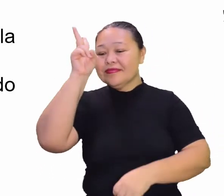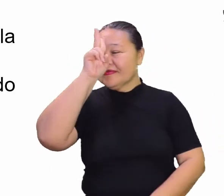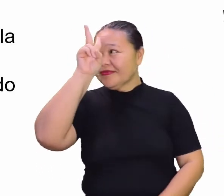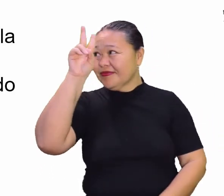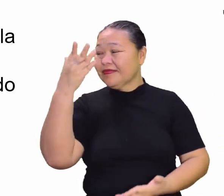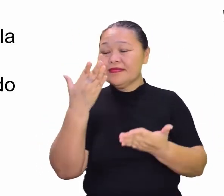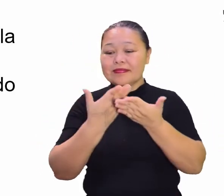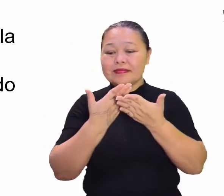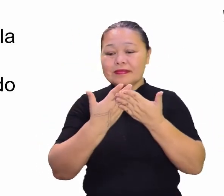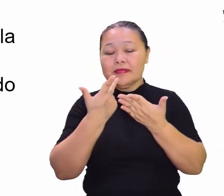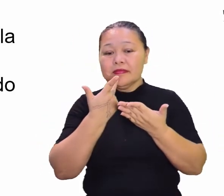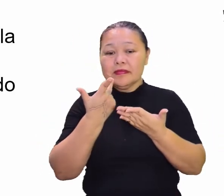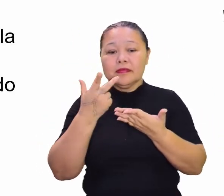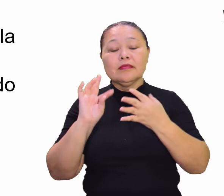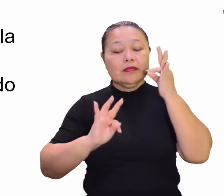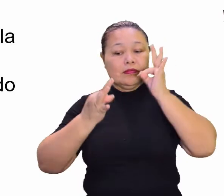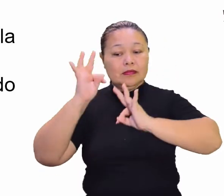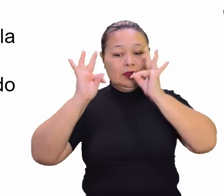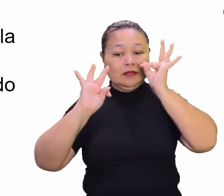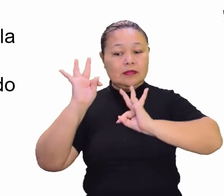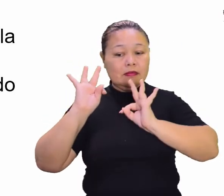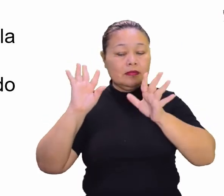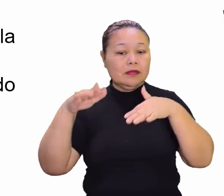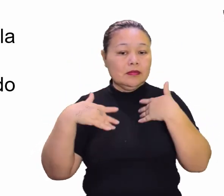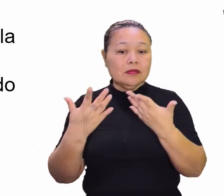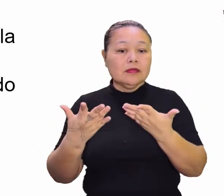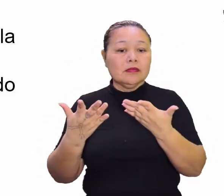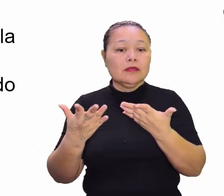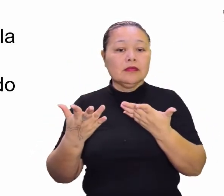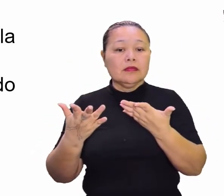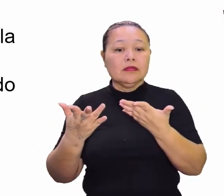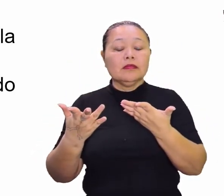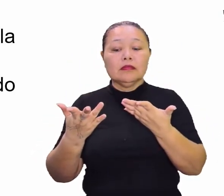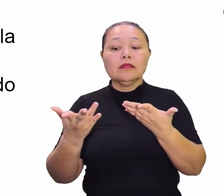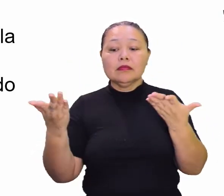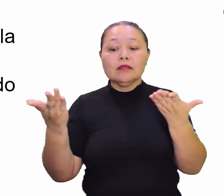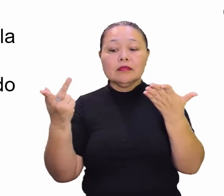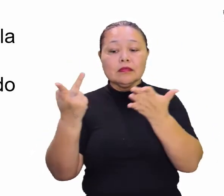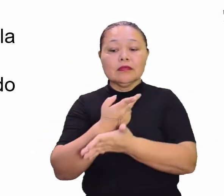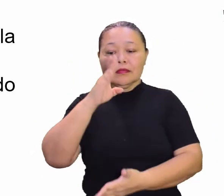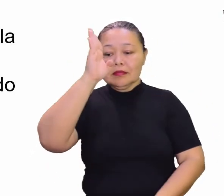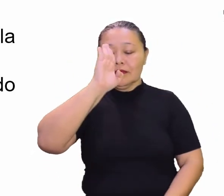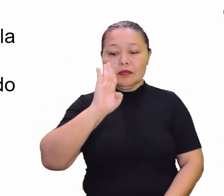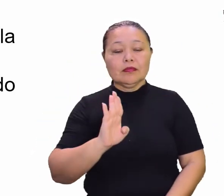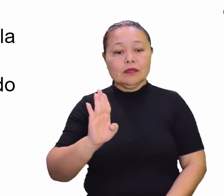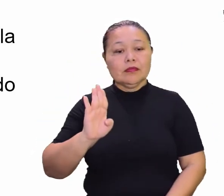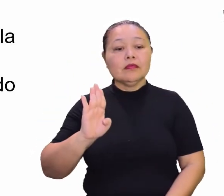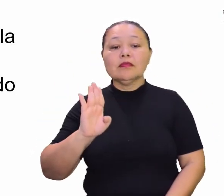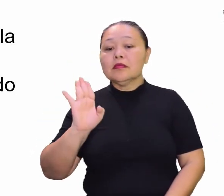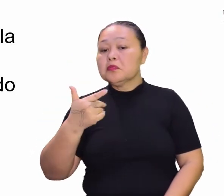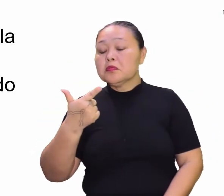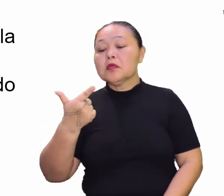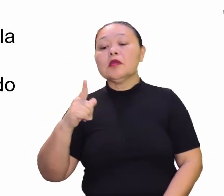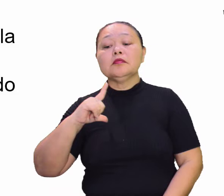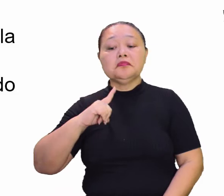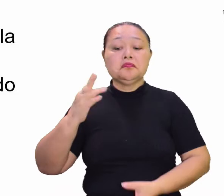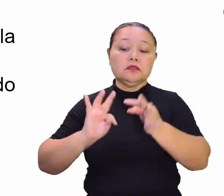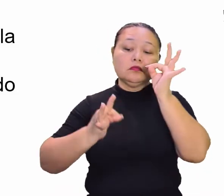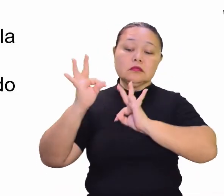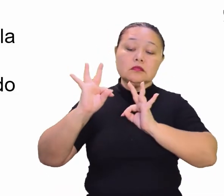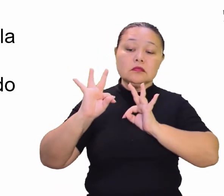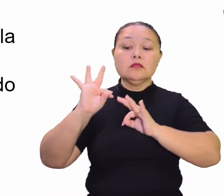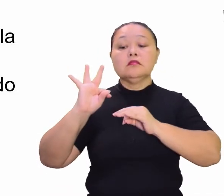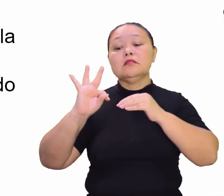das nossas aulas, quando a gente falou sobre tecnologia. Inclusive, isso com certeza acontece aqui no Brasil. Nós não dependemos de tecnologia de